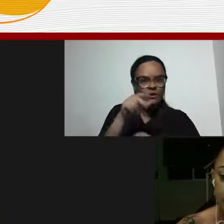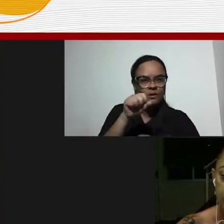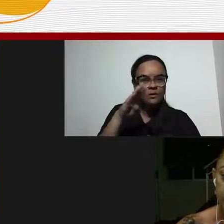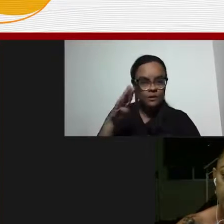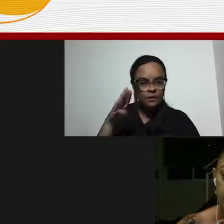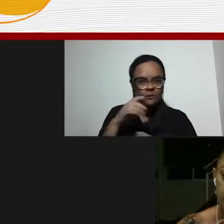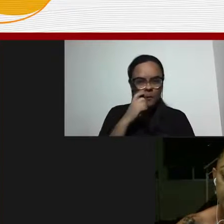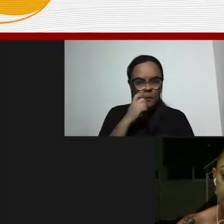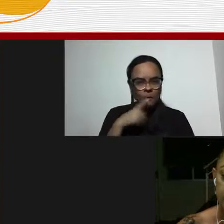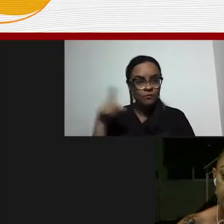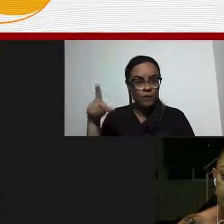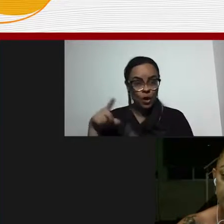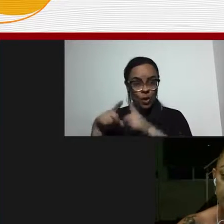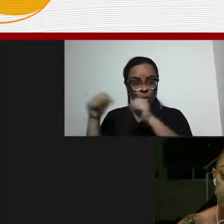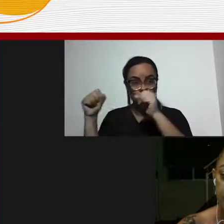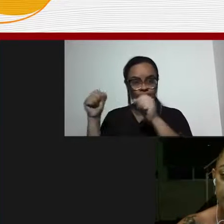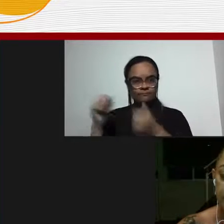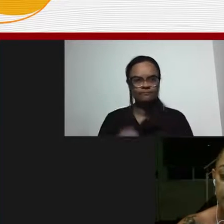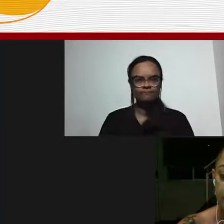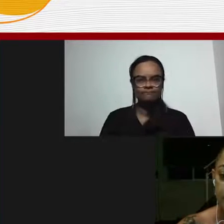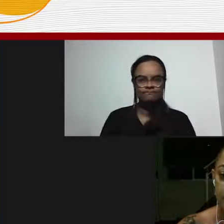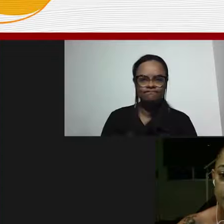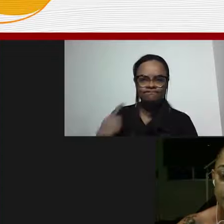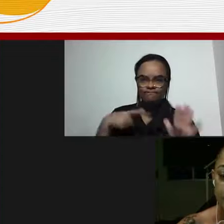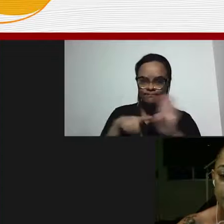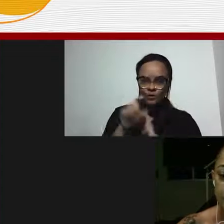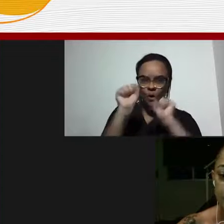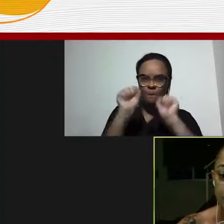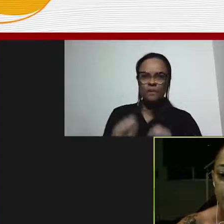no Distrito Federal. Edilamar, faz a sua pergunta.